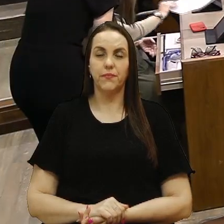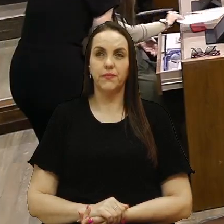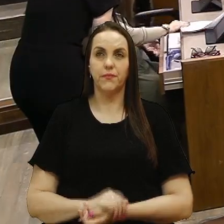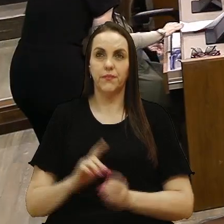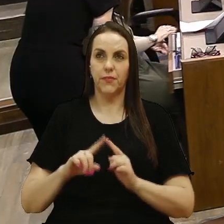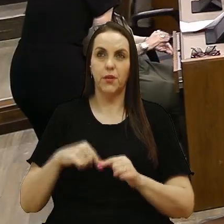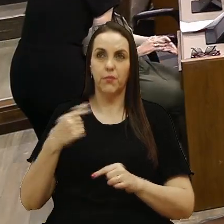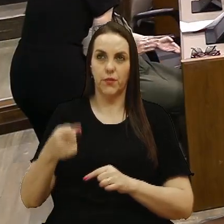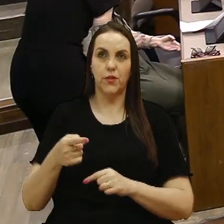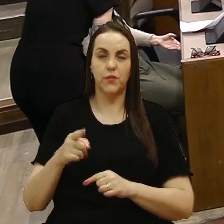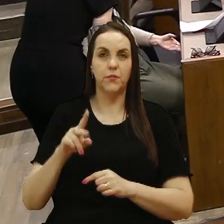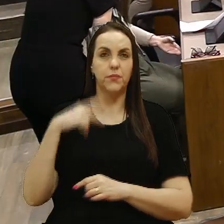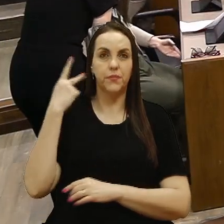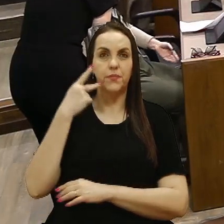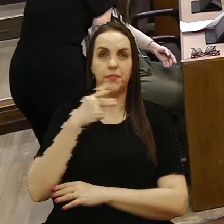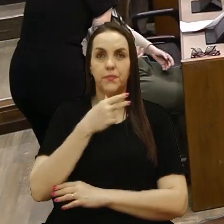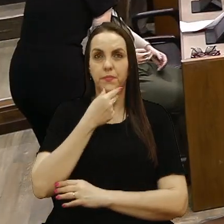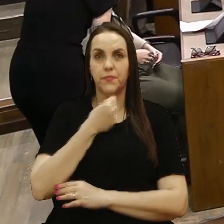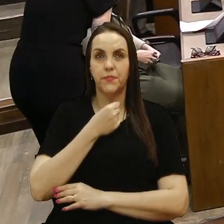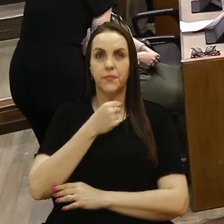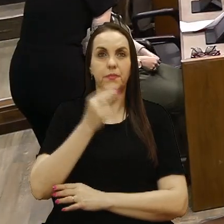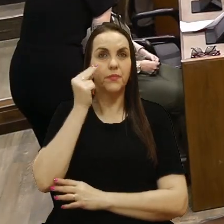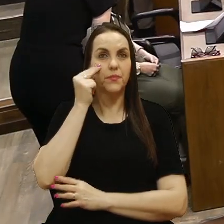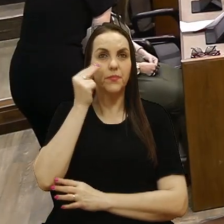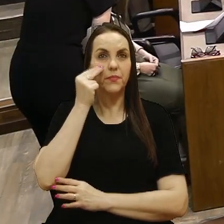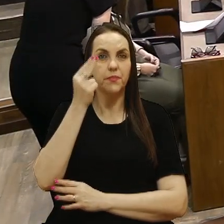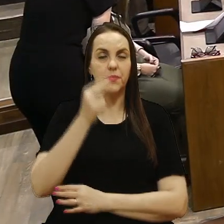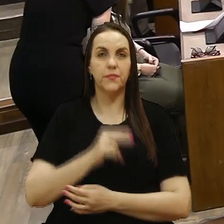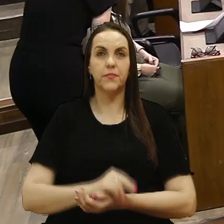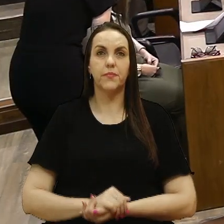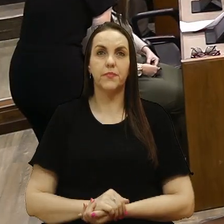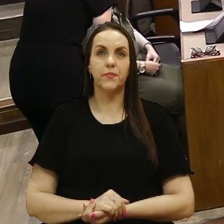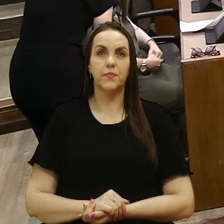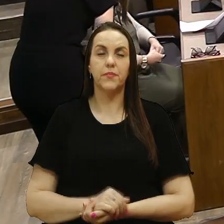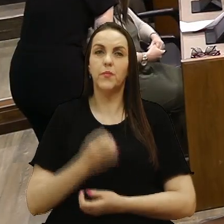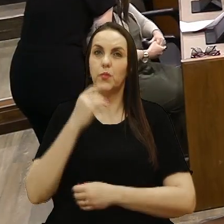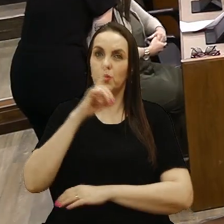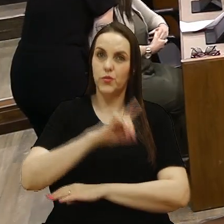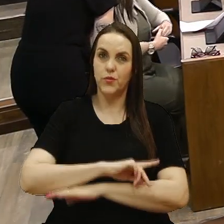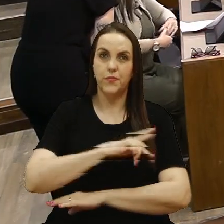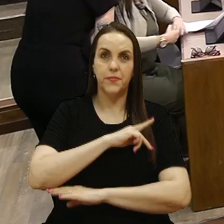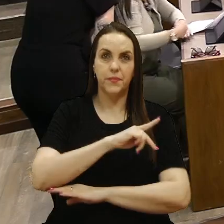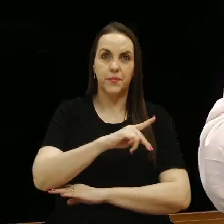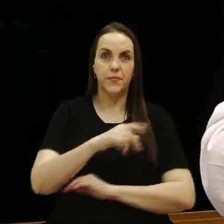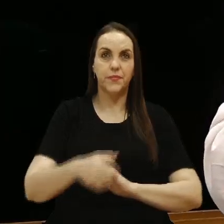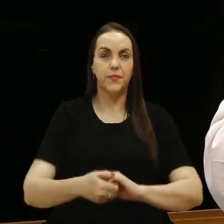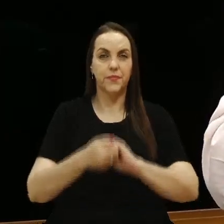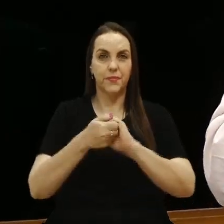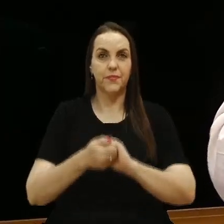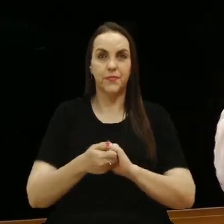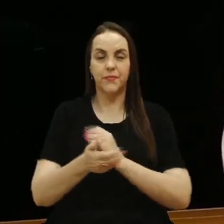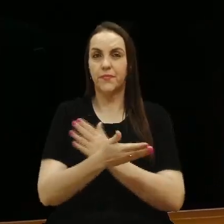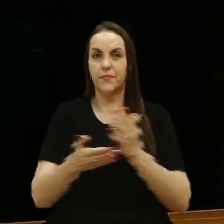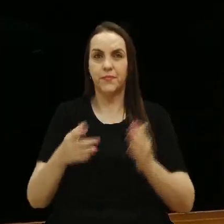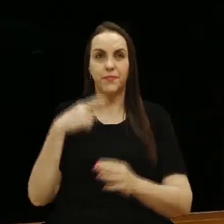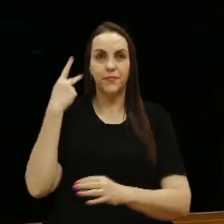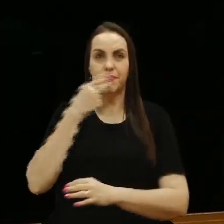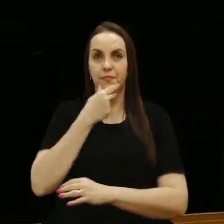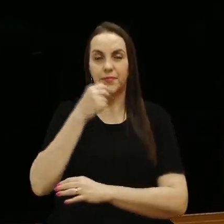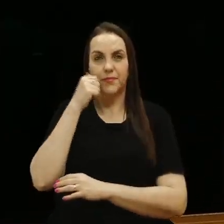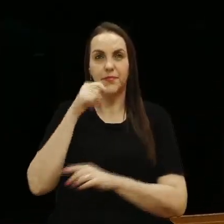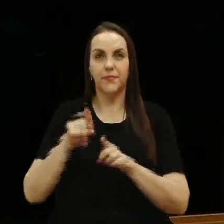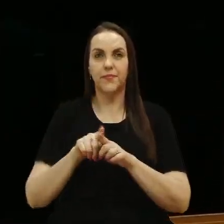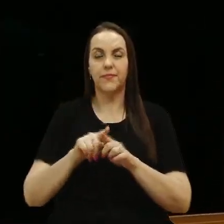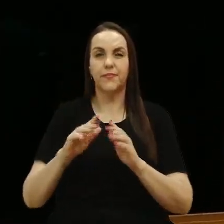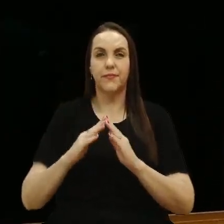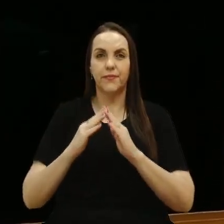Próximo vereador inscrito, vereador Cláudio Libardi. Bom dia, presidente. Meus cumprimentos ao senhor, aos demais vereadores, quem nos acompanha de casa, também